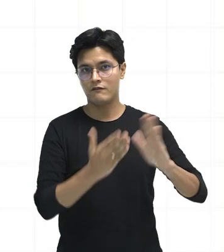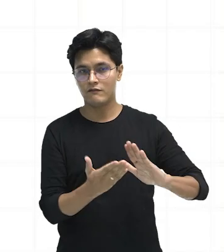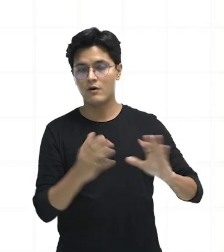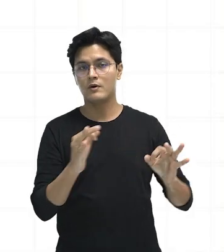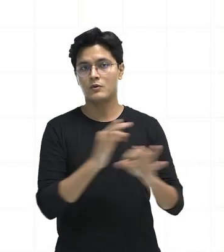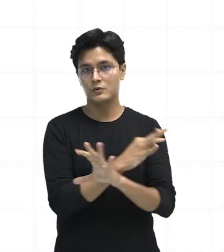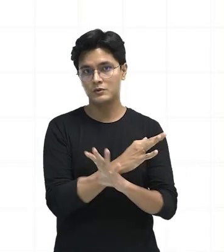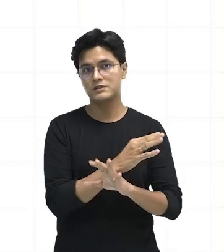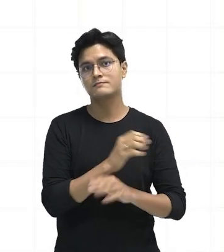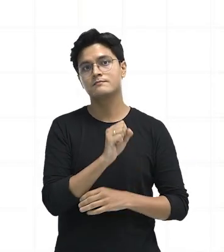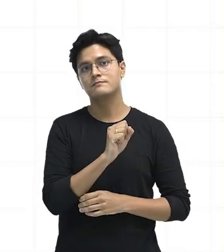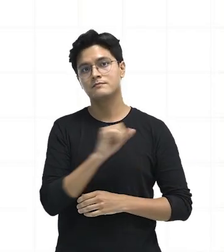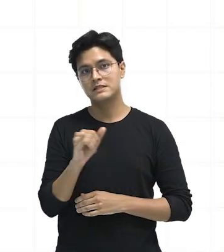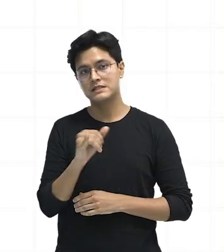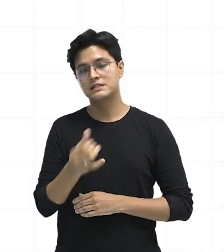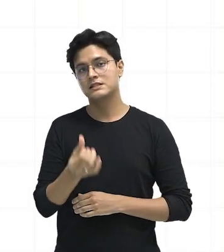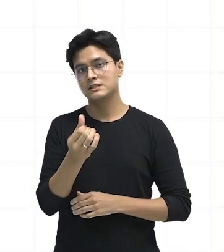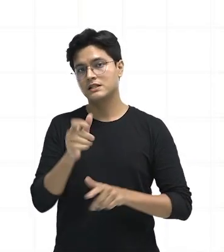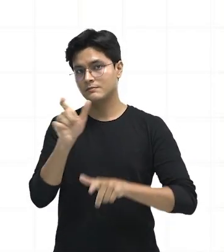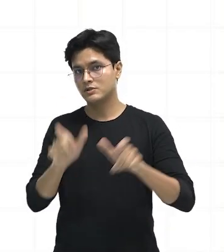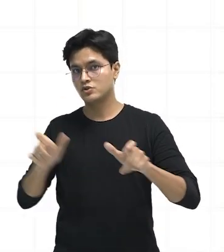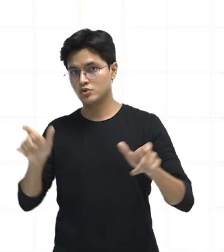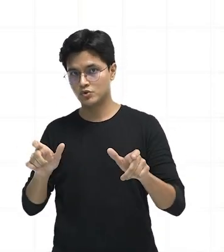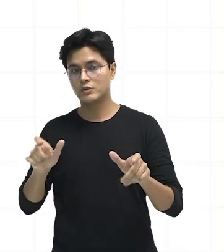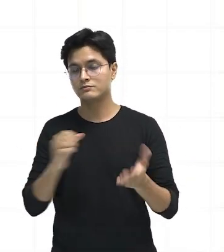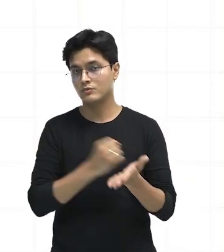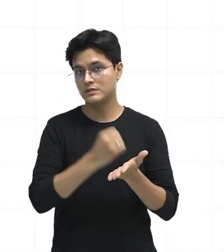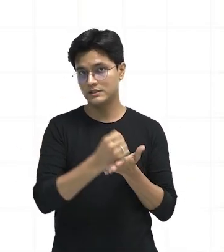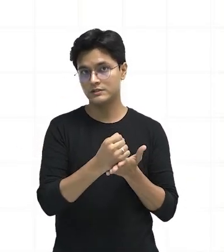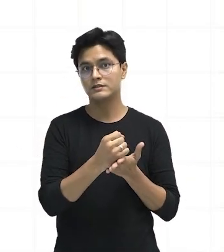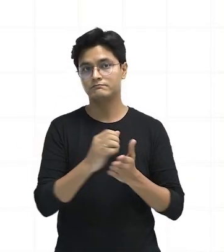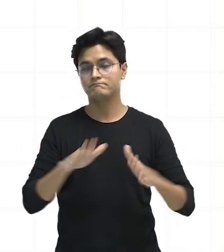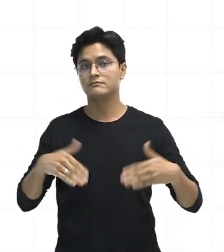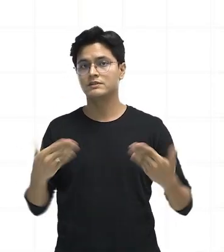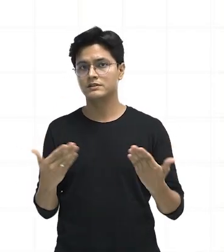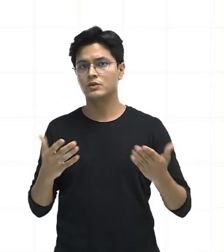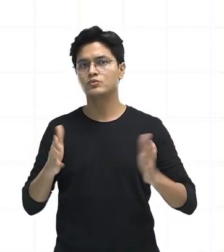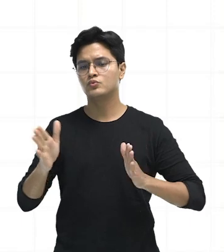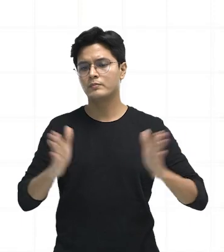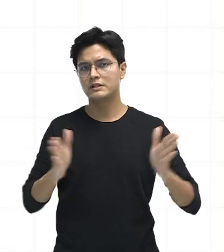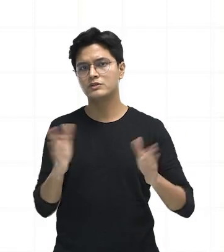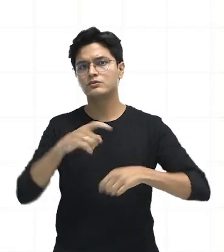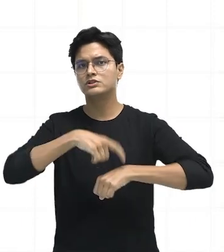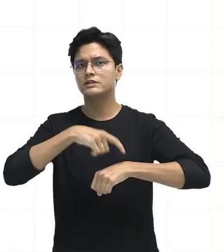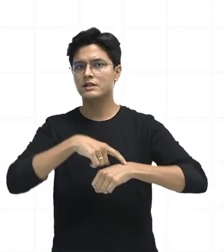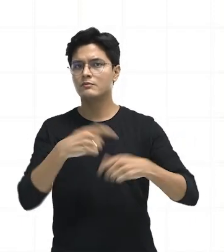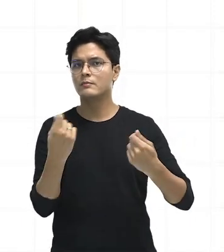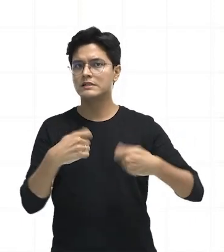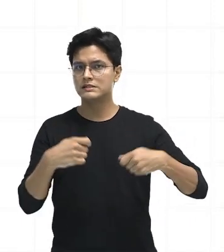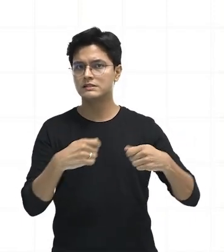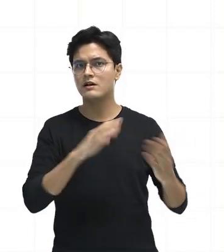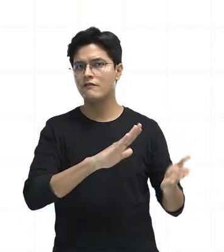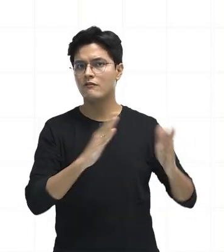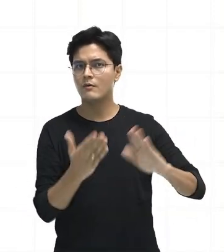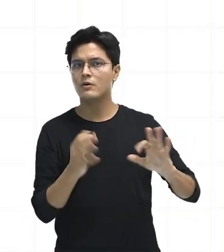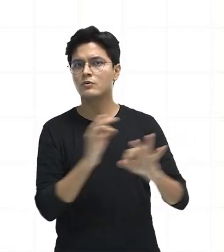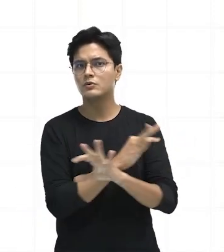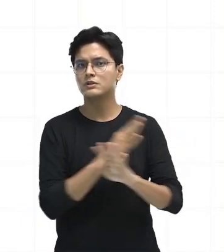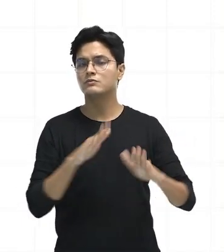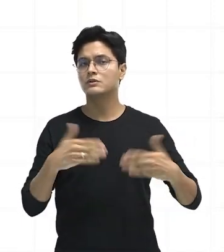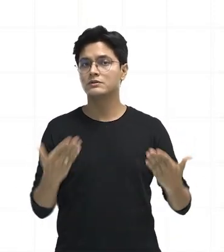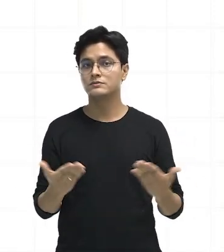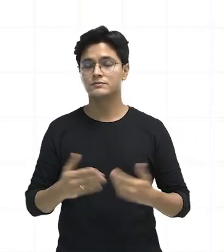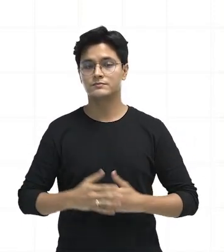mais. O tempo necessário para realizar a reforma é de... Então, olha só, pessoal, temos aqui 4 opções, né? Então, a gente